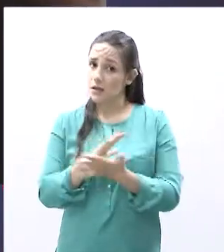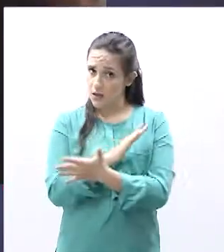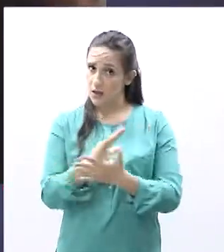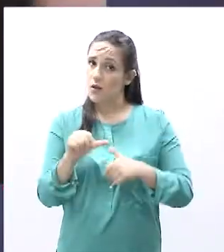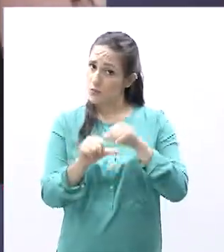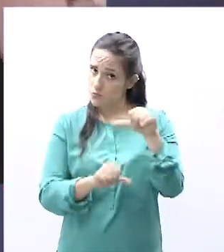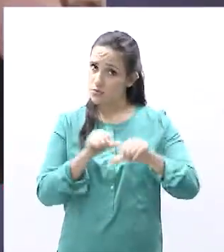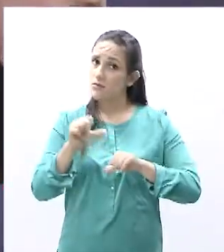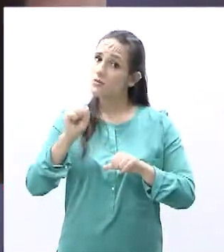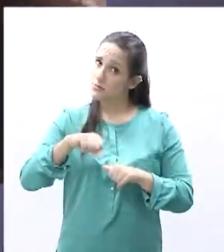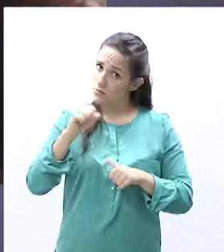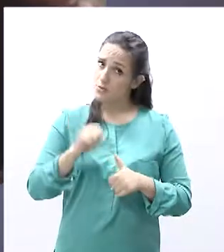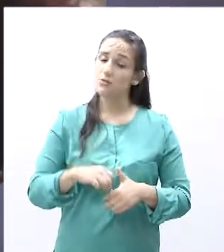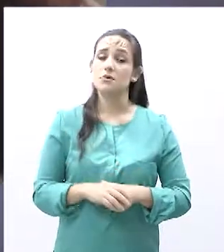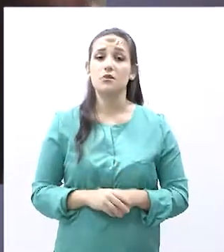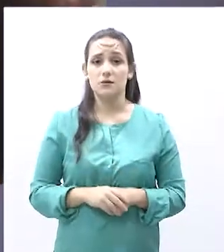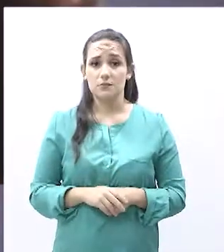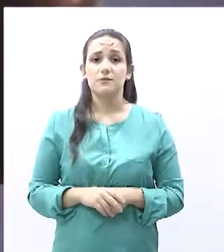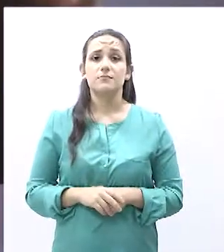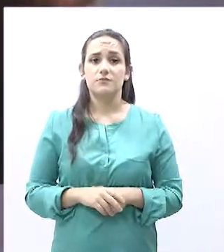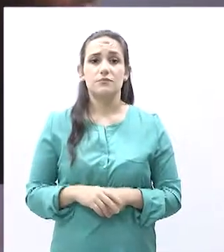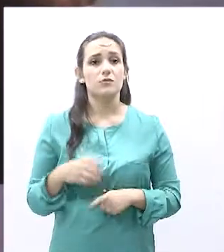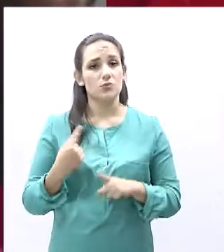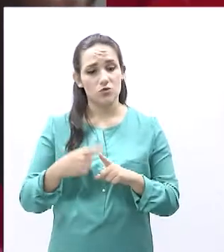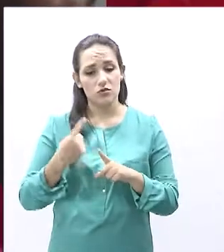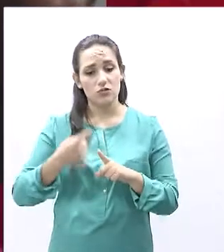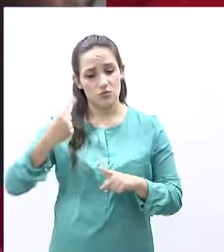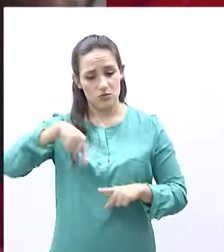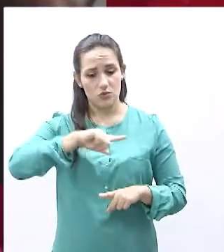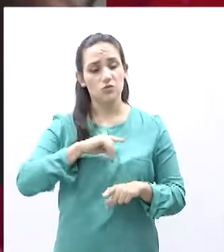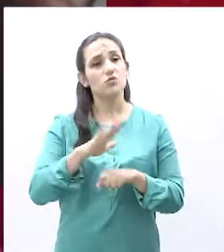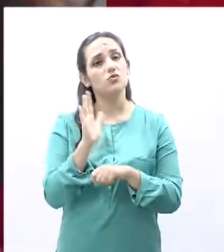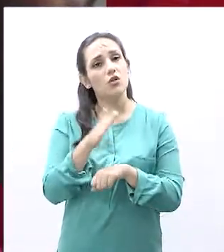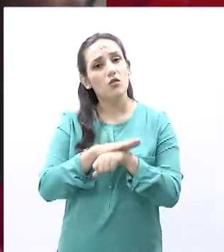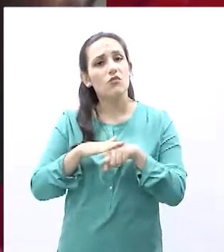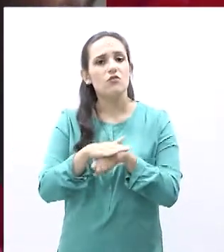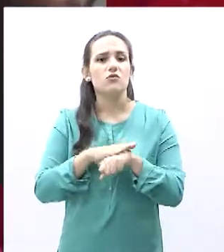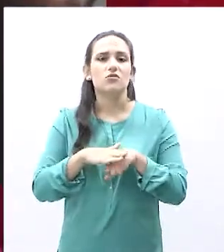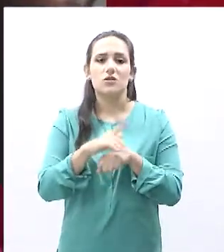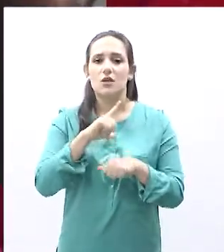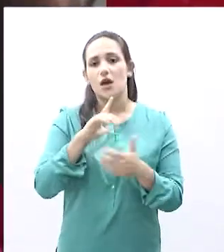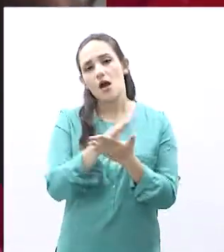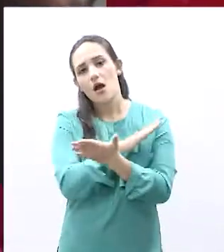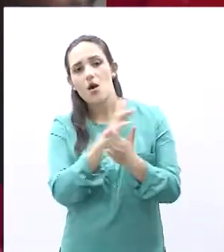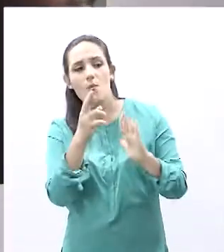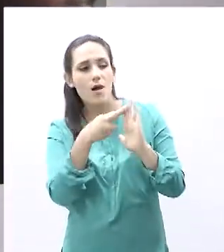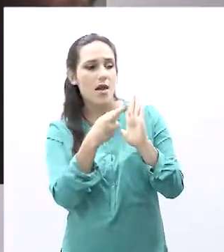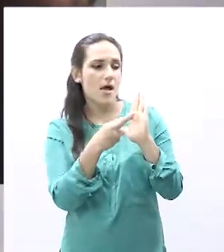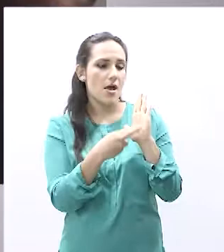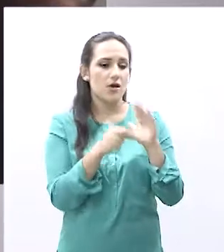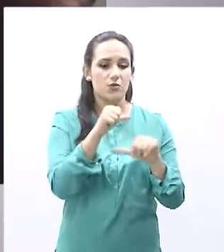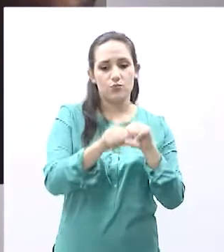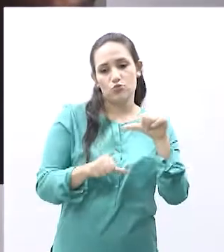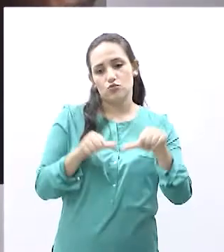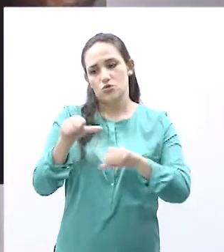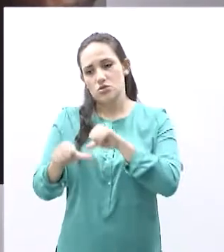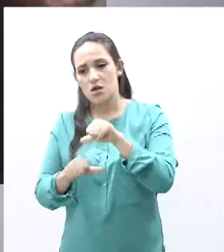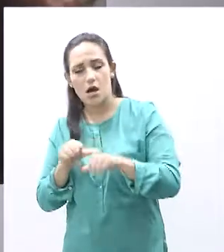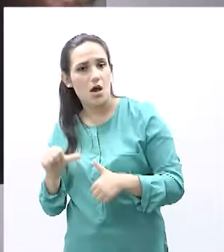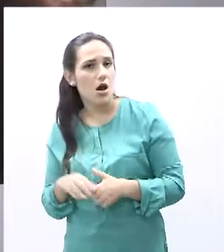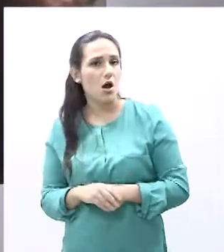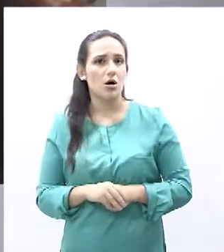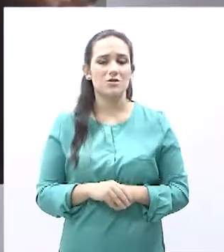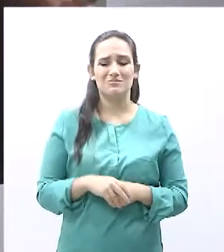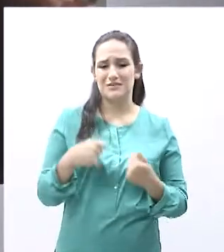né, ocorrendo junto com tudo isso que a gente está conversando, regras de transição, pessoas que têm que,